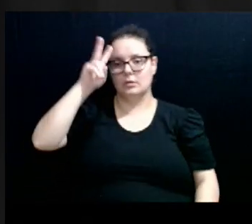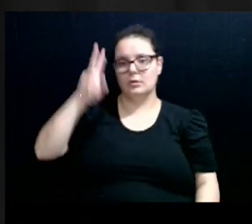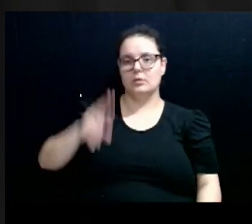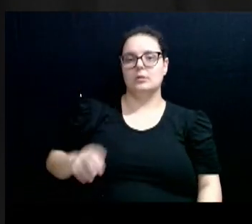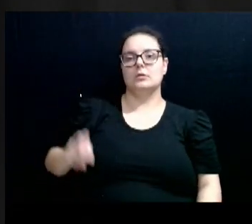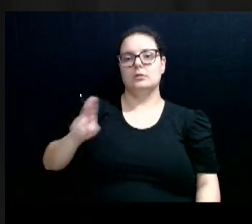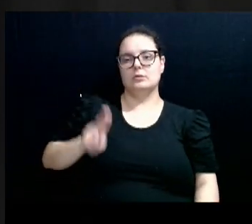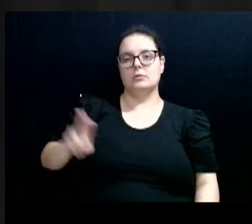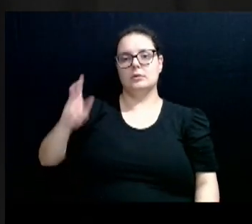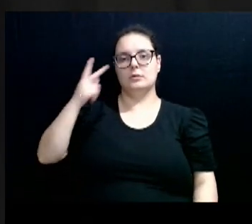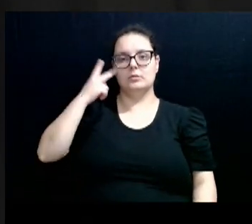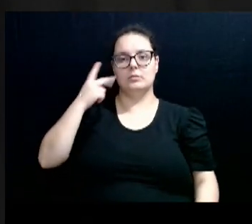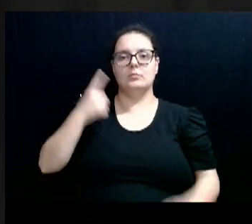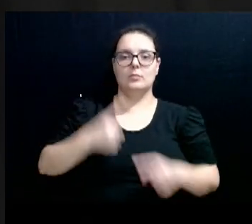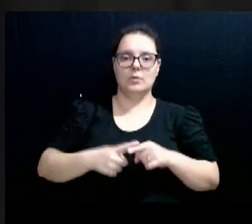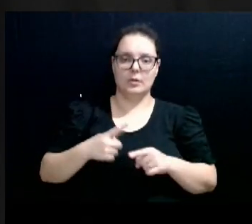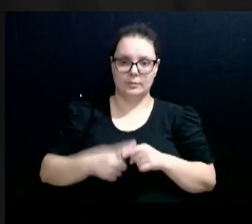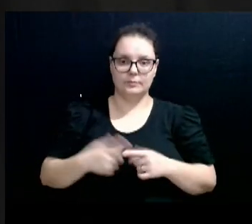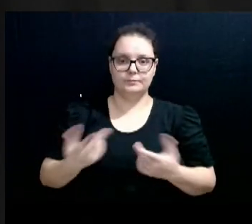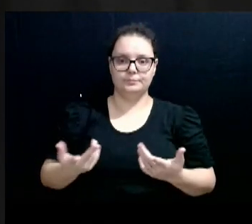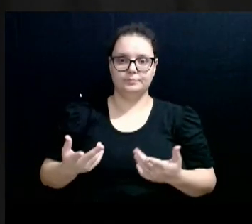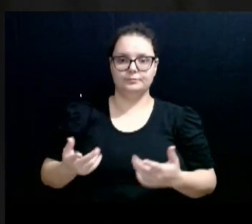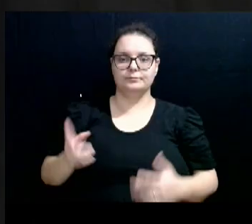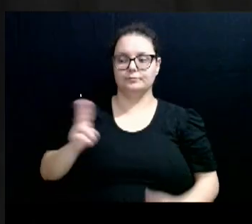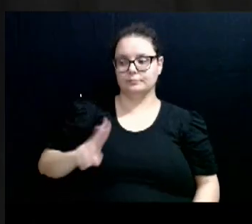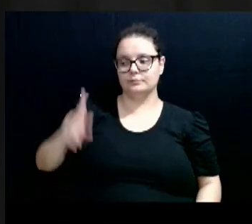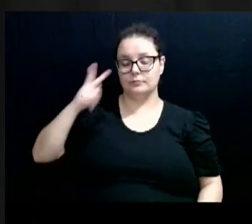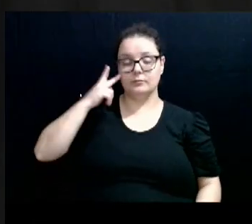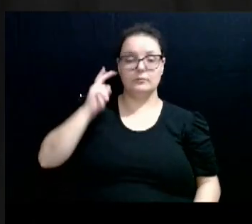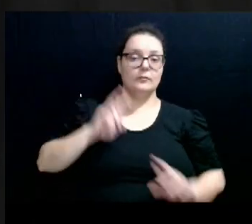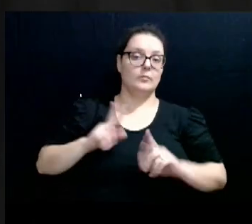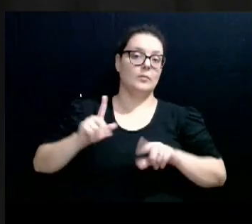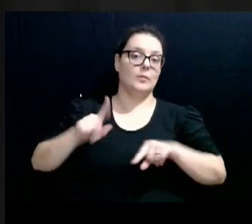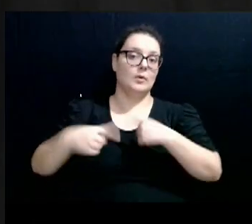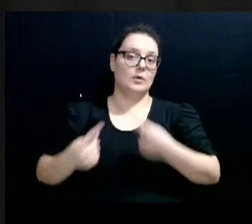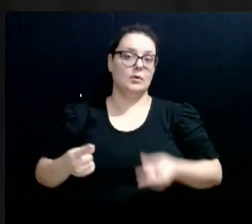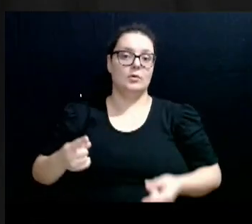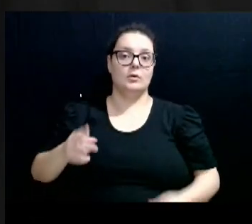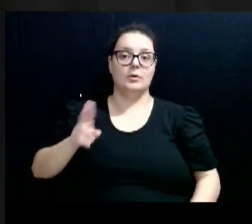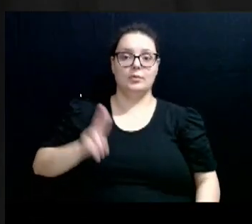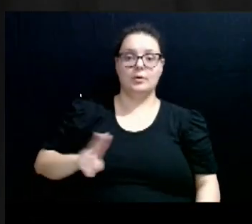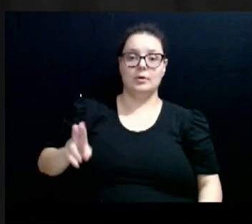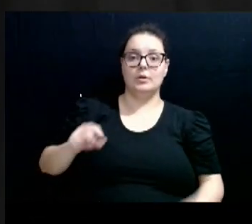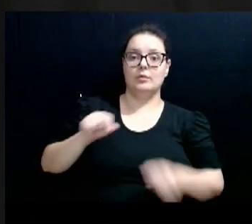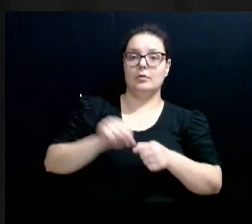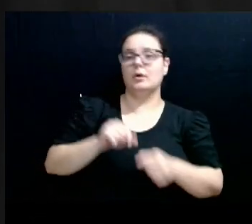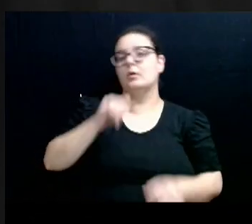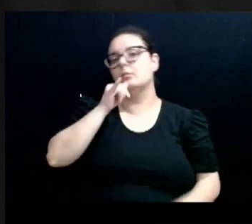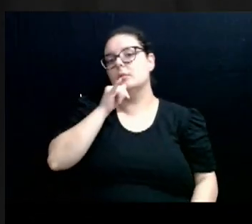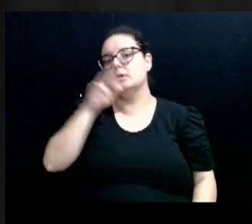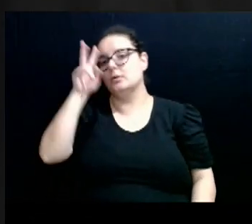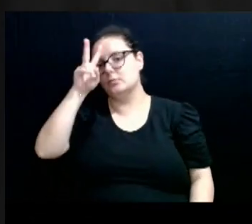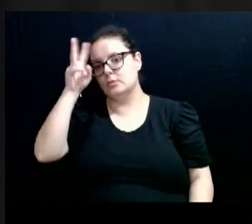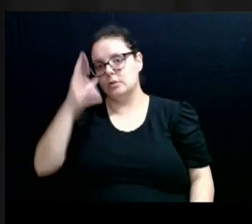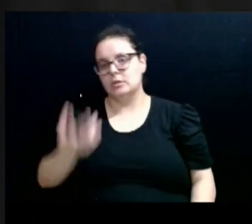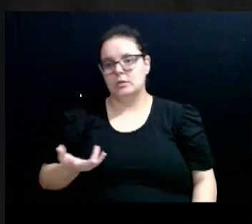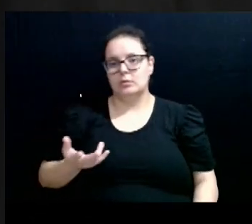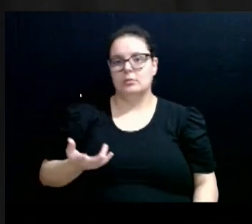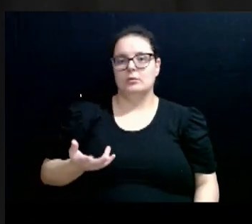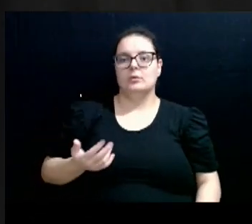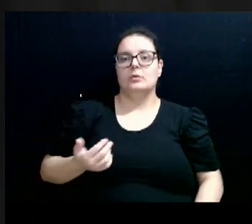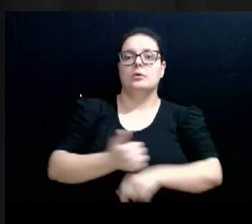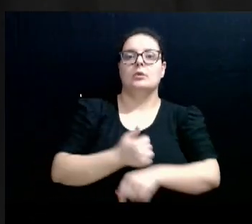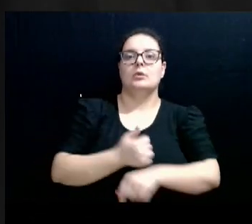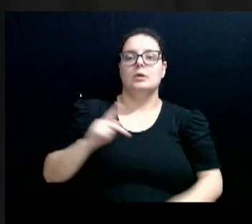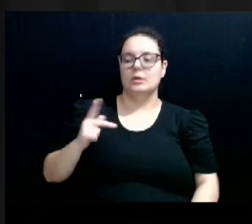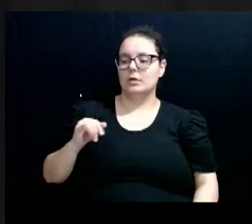Universidade de São Paulo, diferente de outras universidades, você faz, por exemplo, História, você será historiador, mas Sim. não professor.